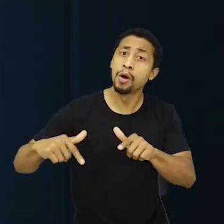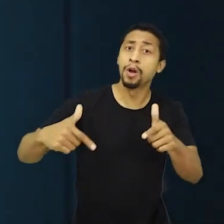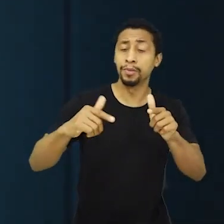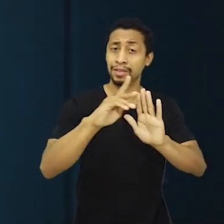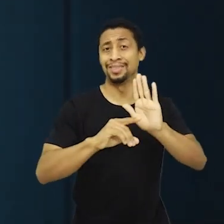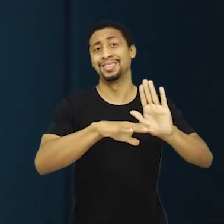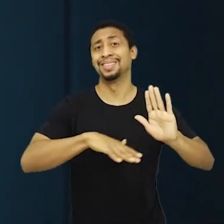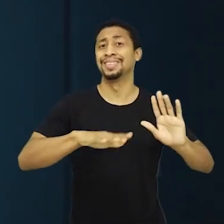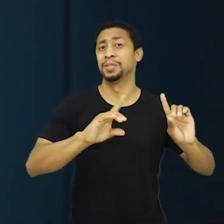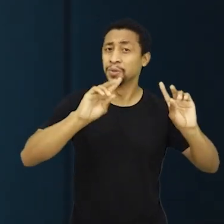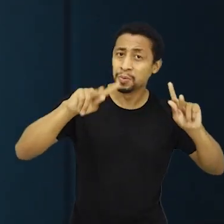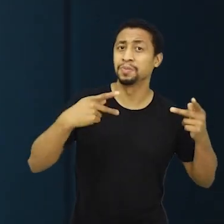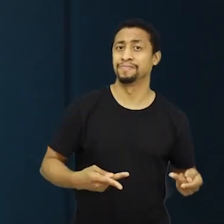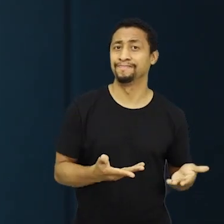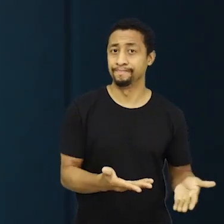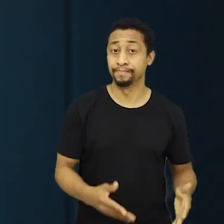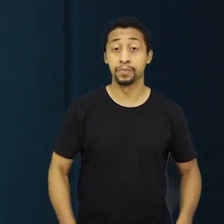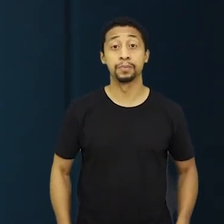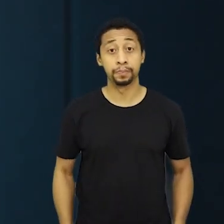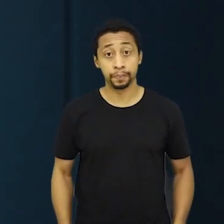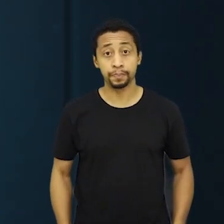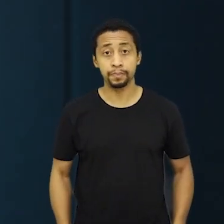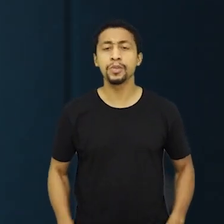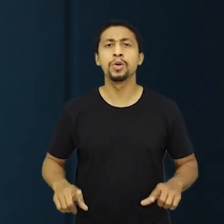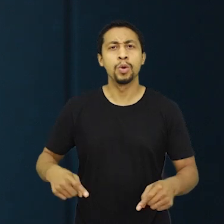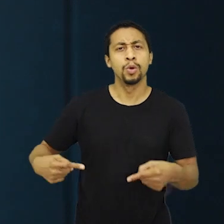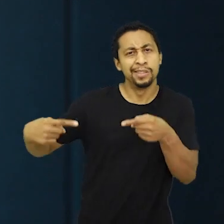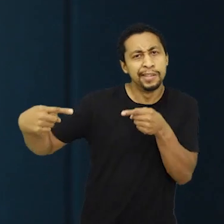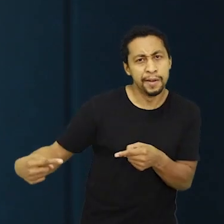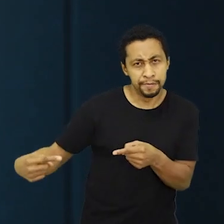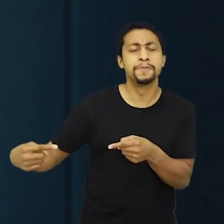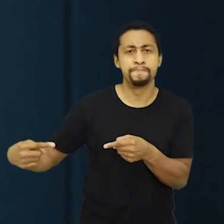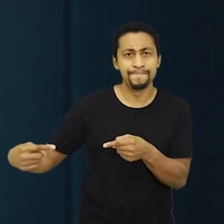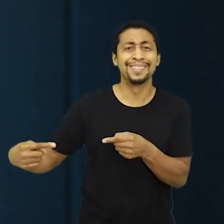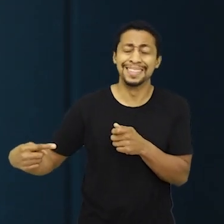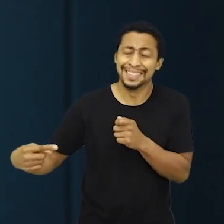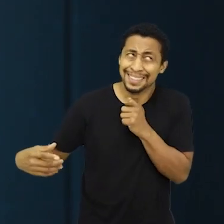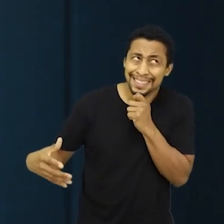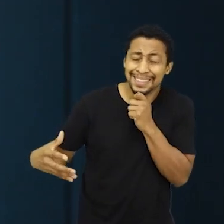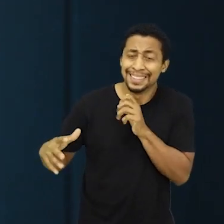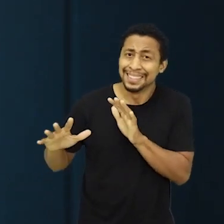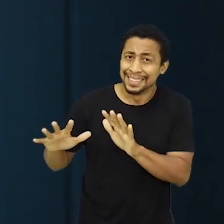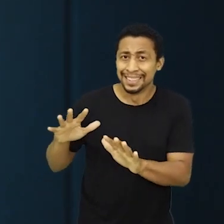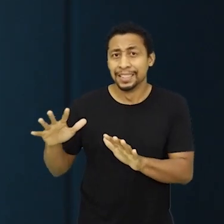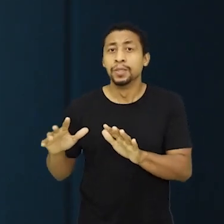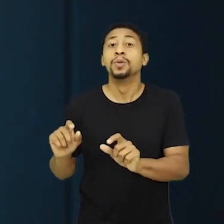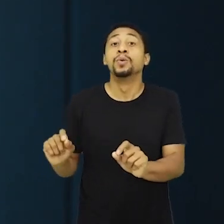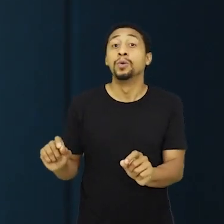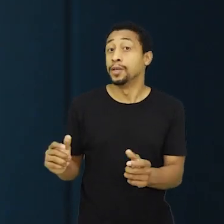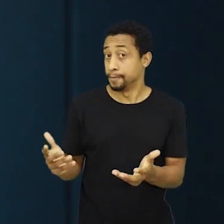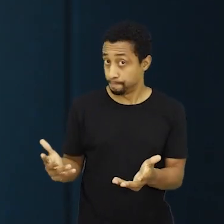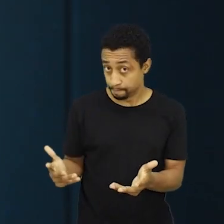Um dos desafios que a gente enfrenta, né, ainda tem uma relação muito forte com